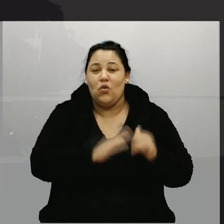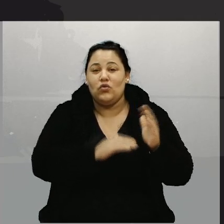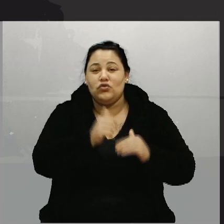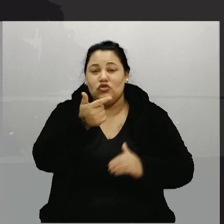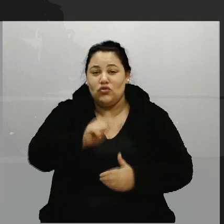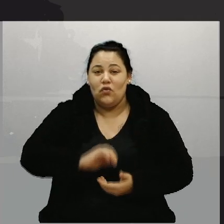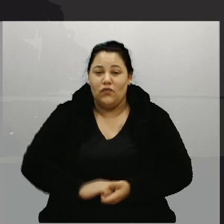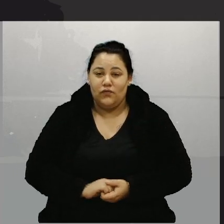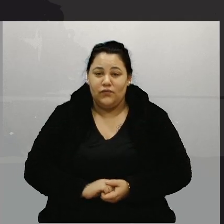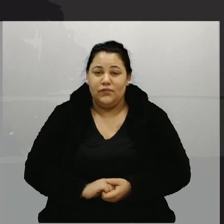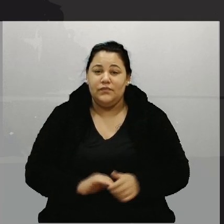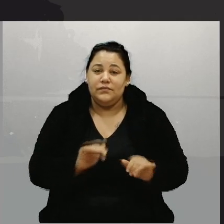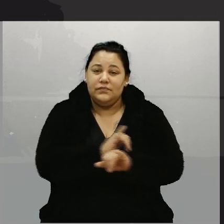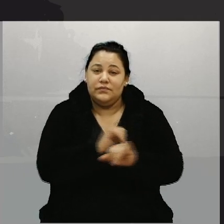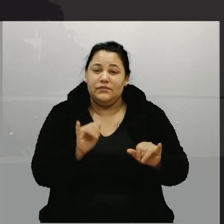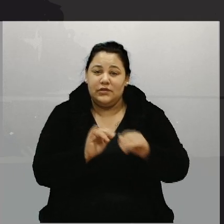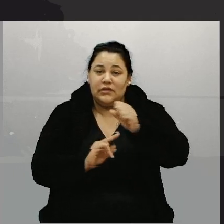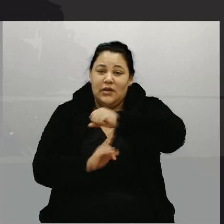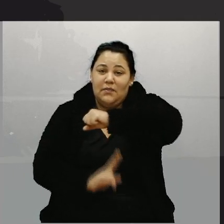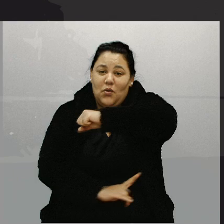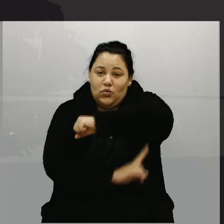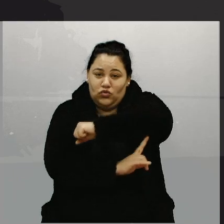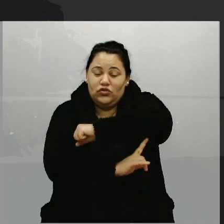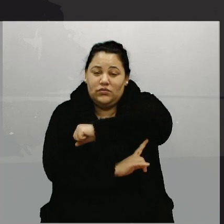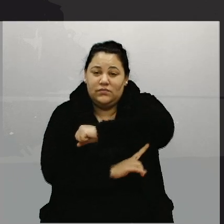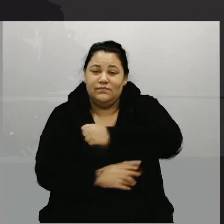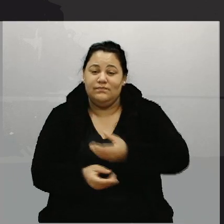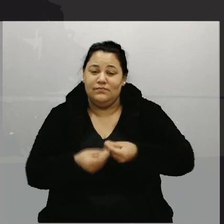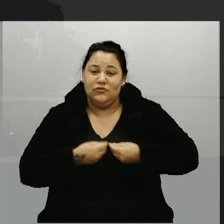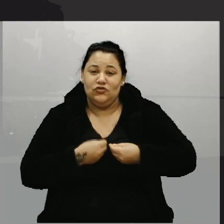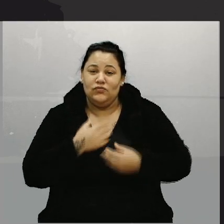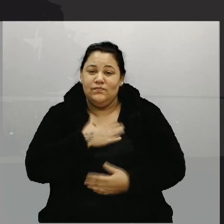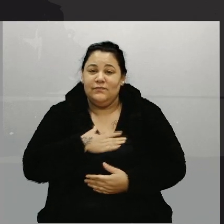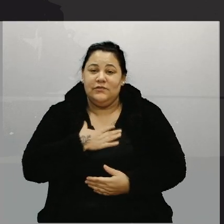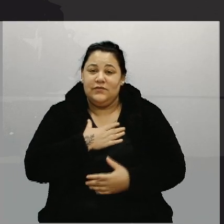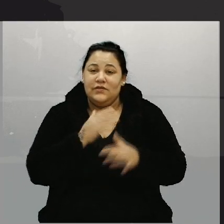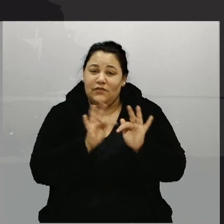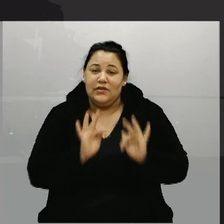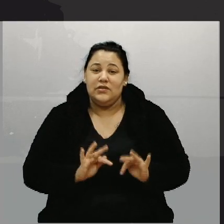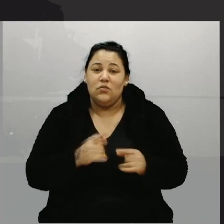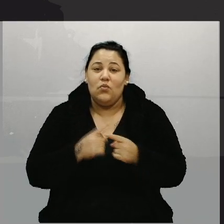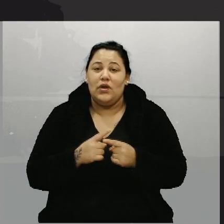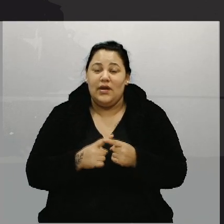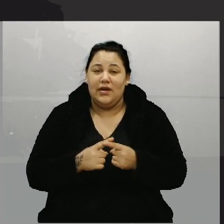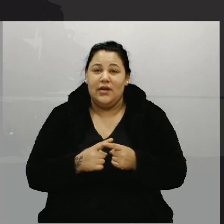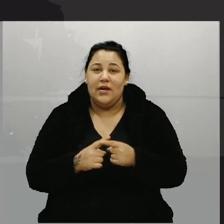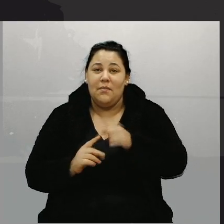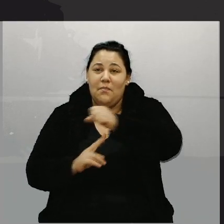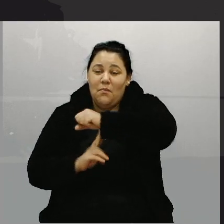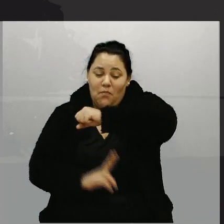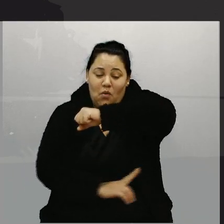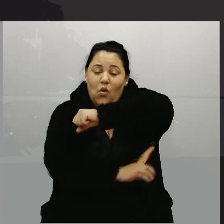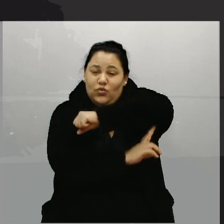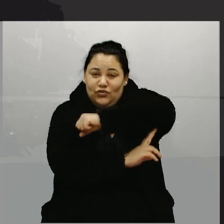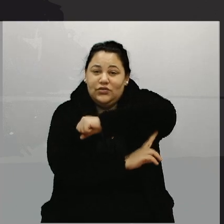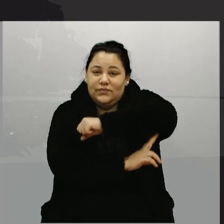notícia da ponte ali, provisória, me deixou muito feliz, senhora presidente. Porque ponte e...